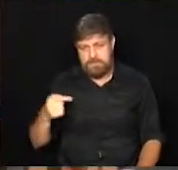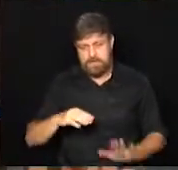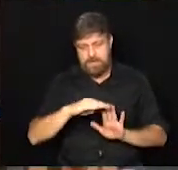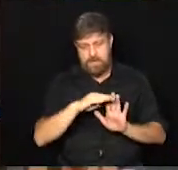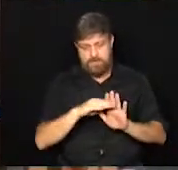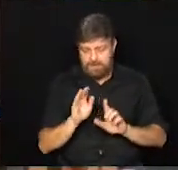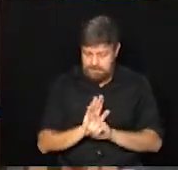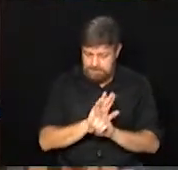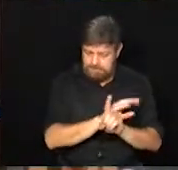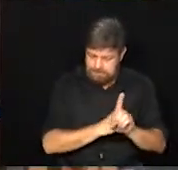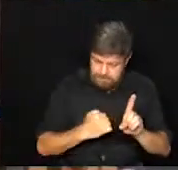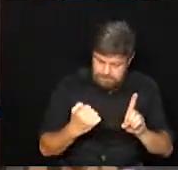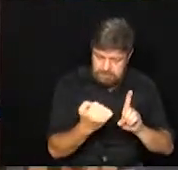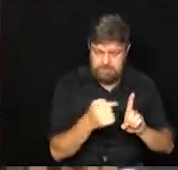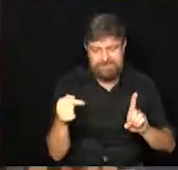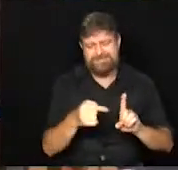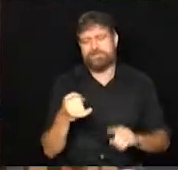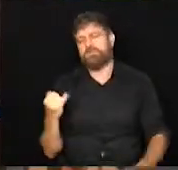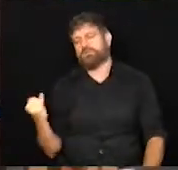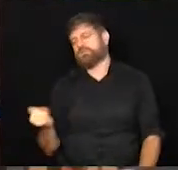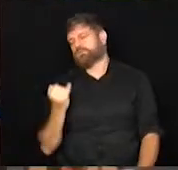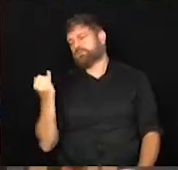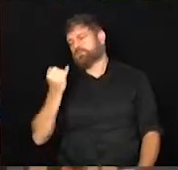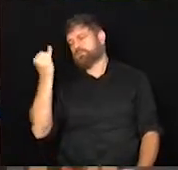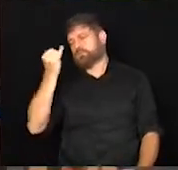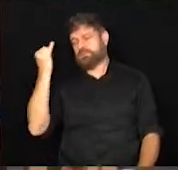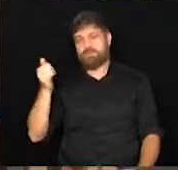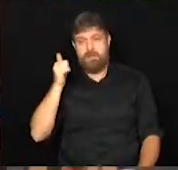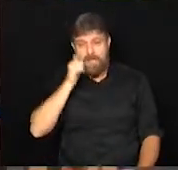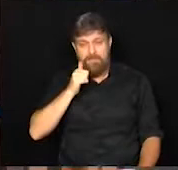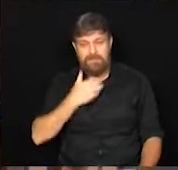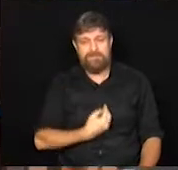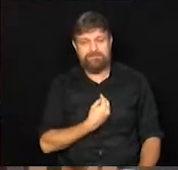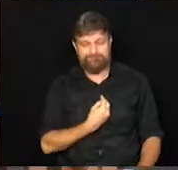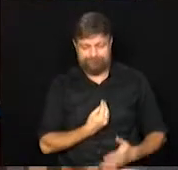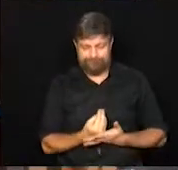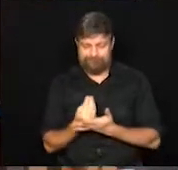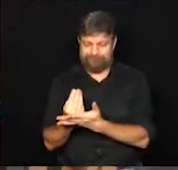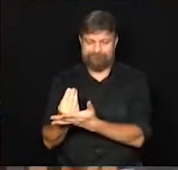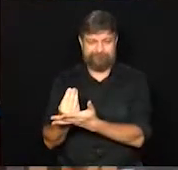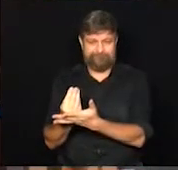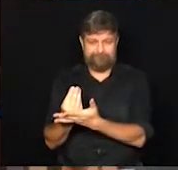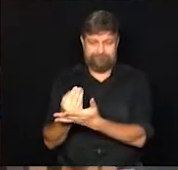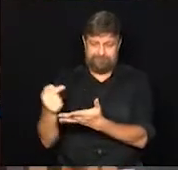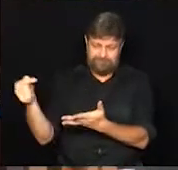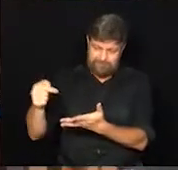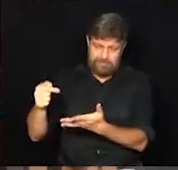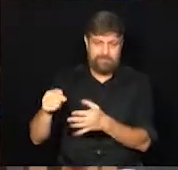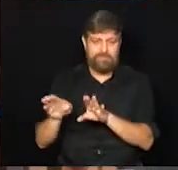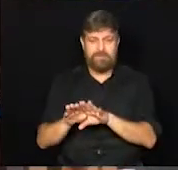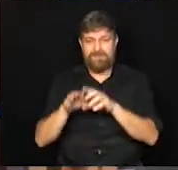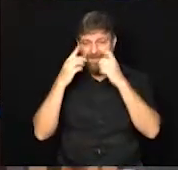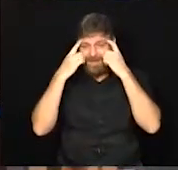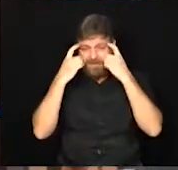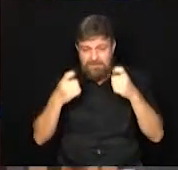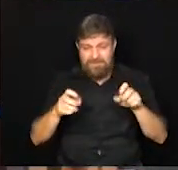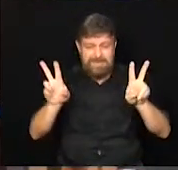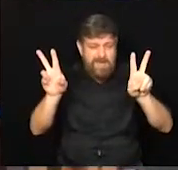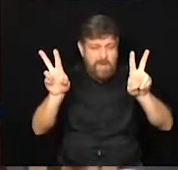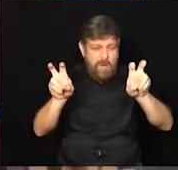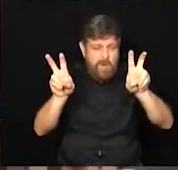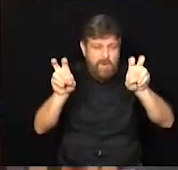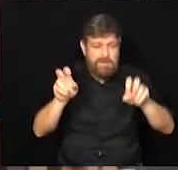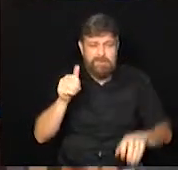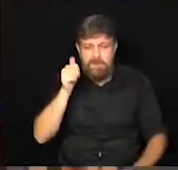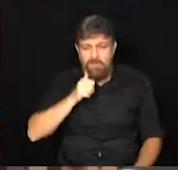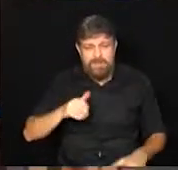social de muita importância na vida das mulheres. A questão da violência contra a mulher,